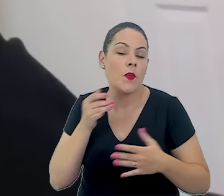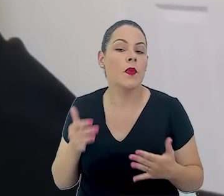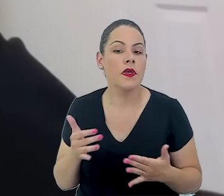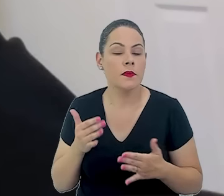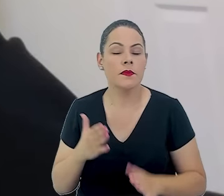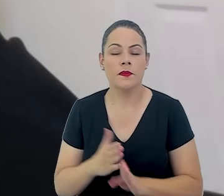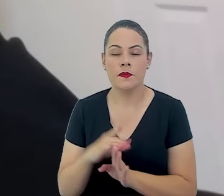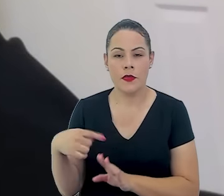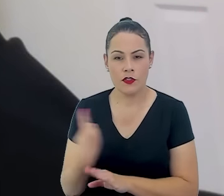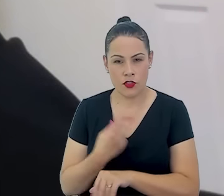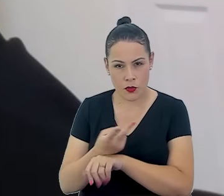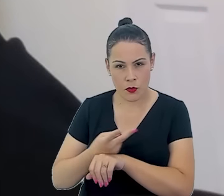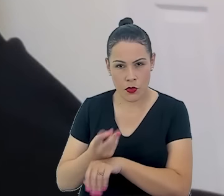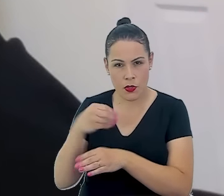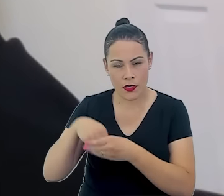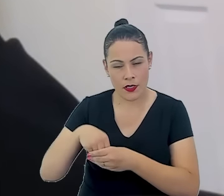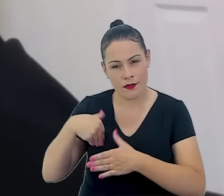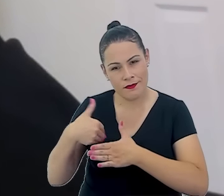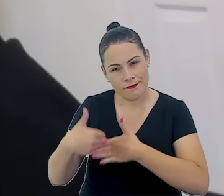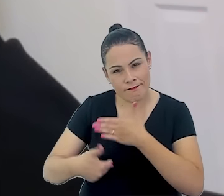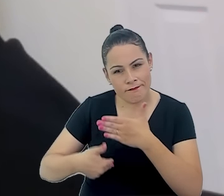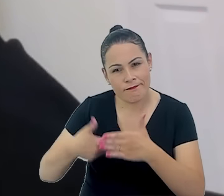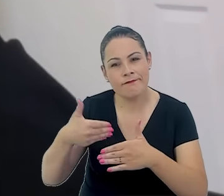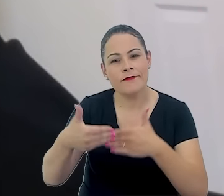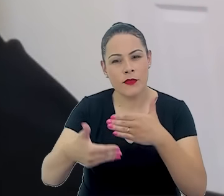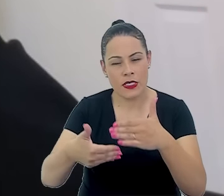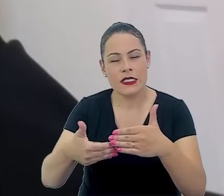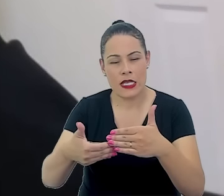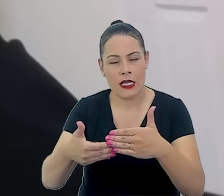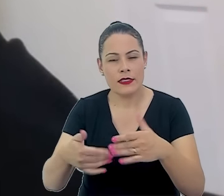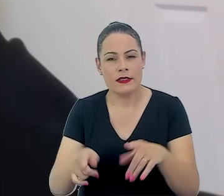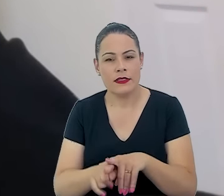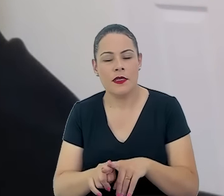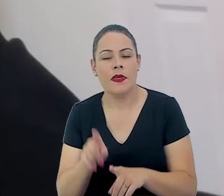E nós buscamos nesse processo,